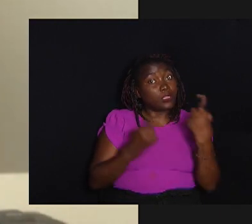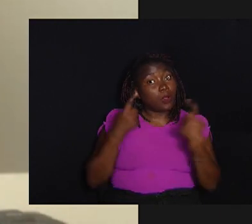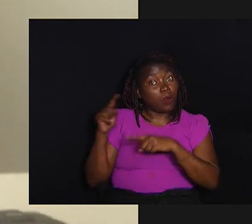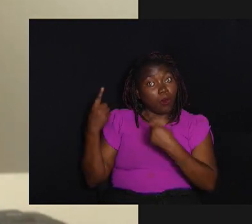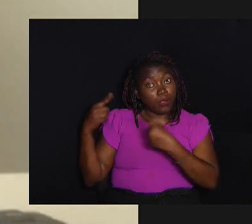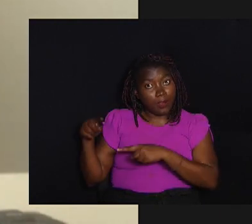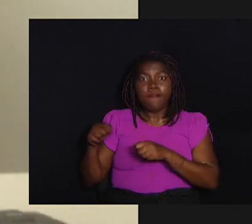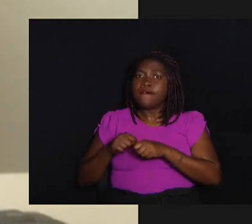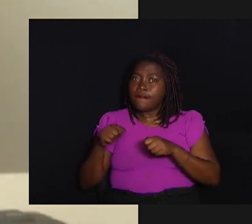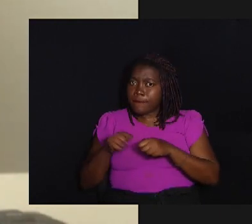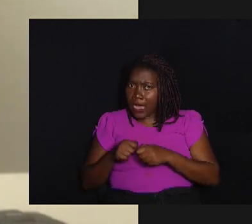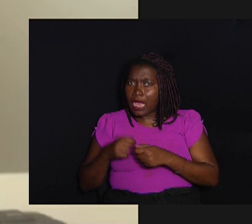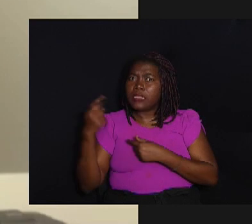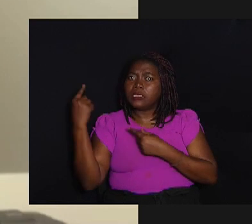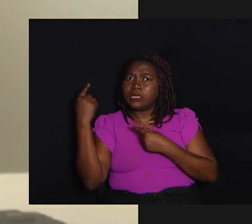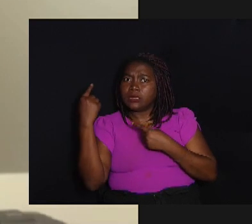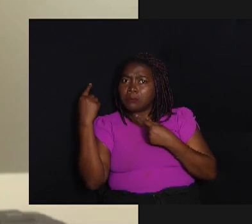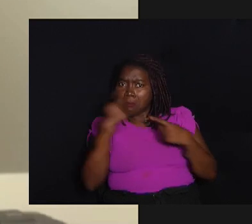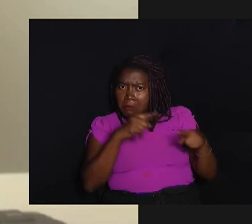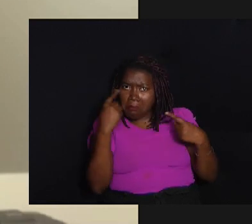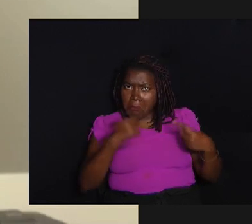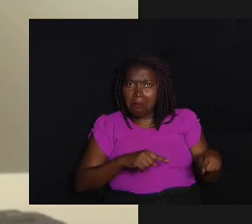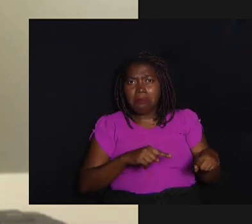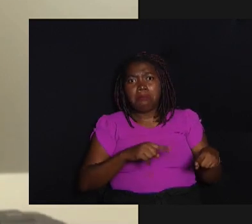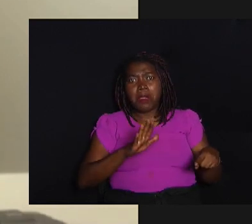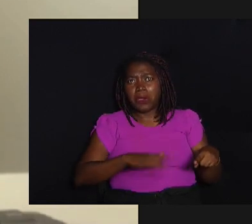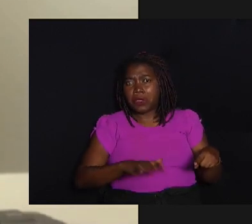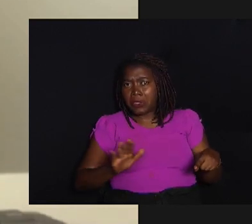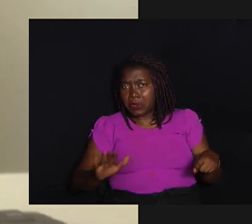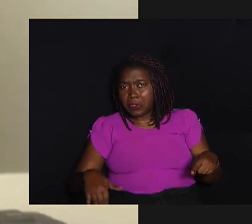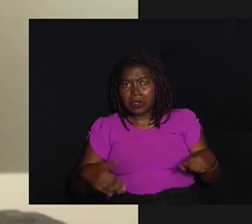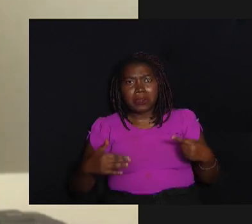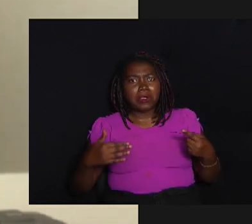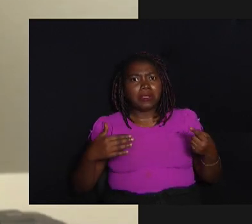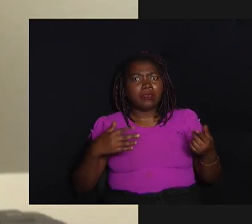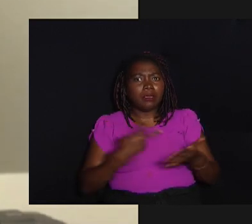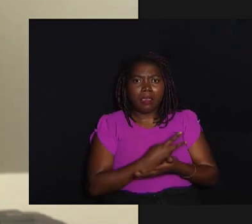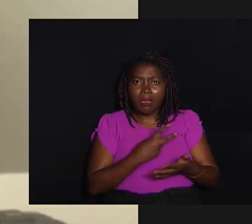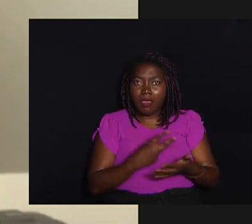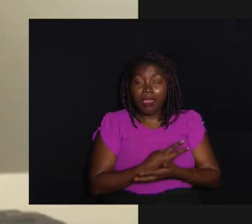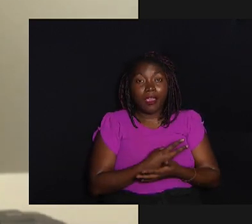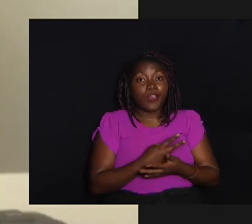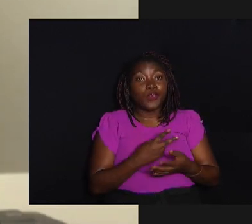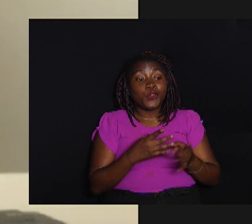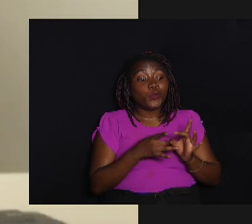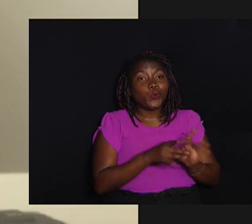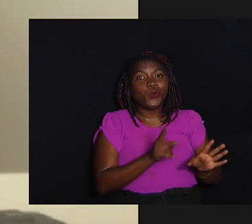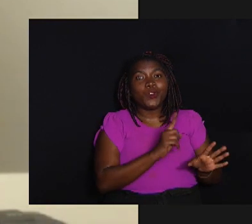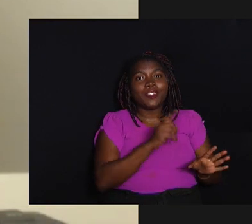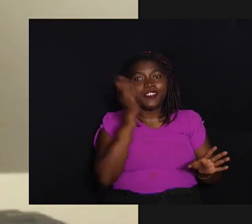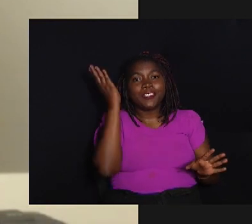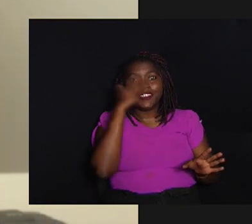fazem atos de maltratam a criança, um adolescente, intimidam, ameaçam, não deixam vestígios de prova disso, é